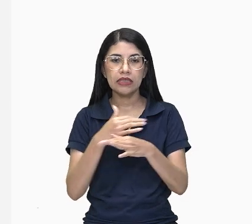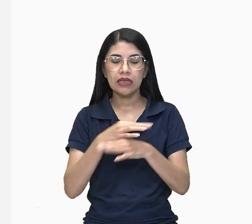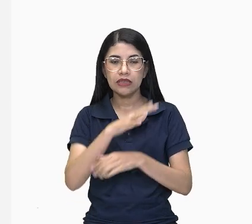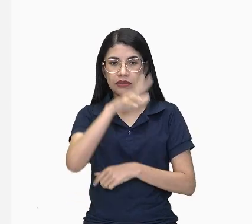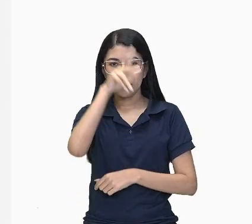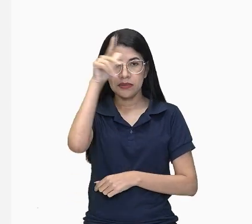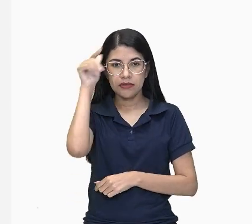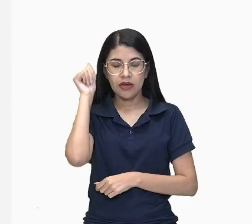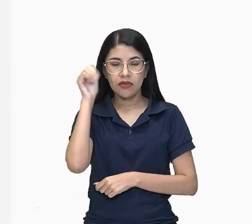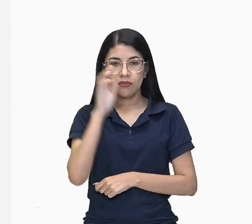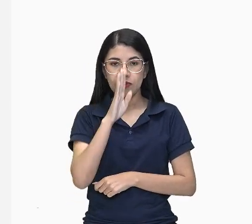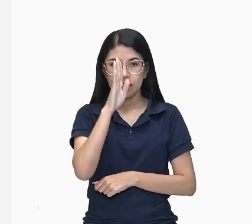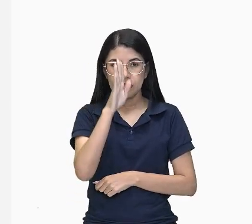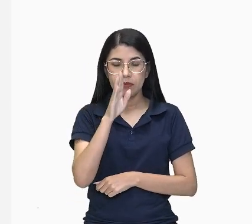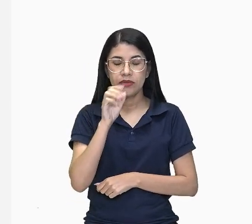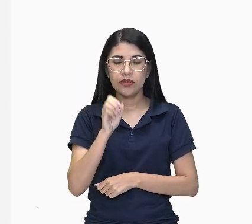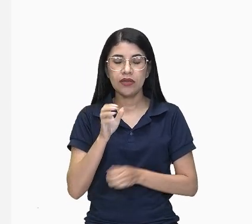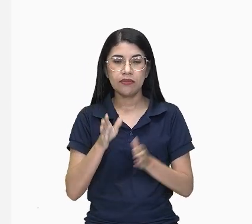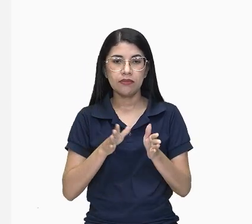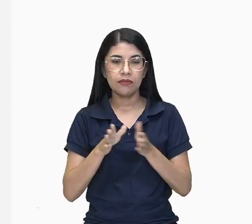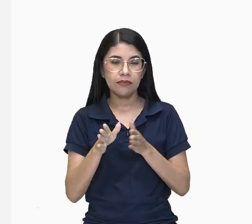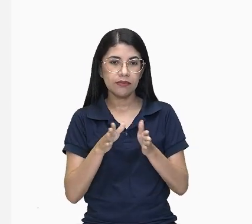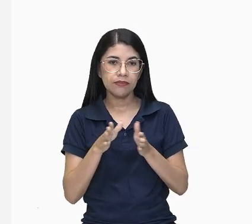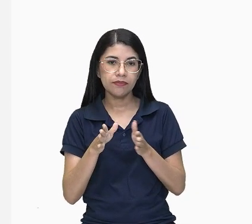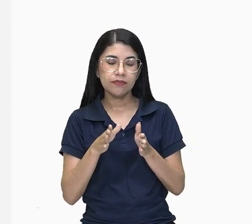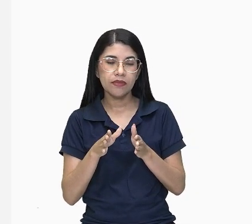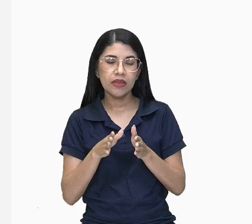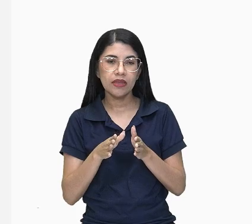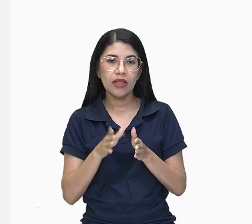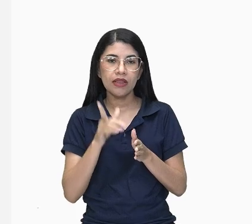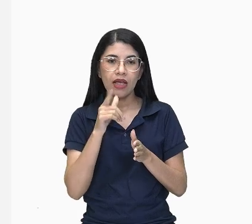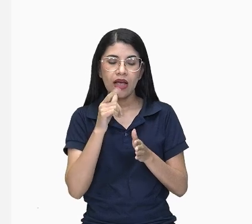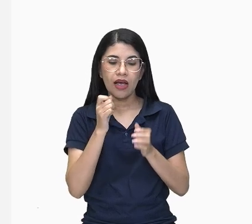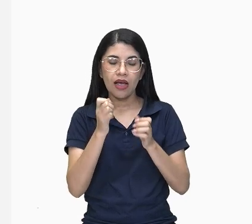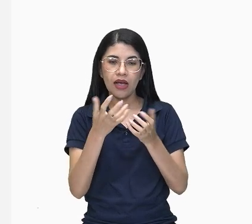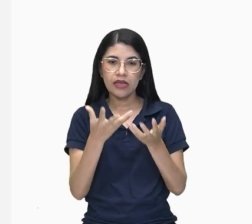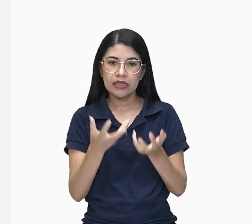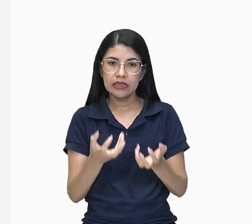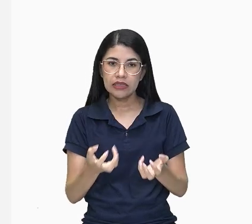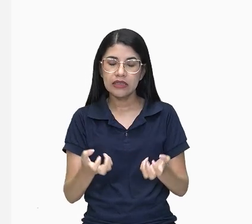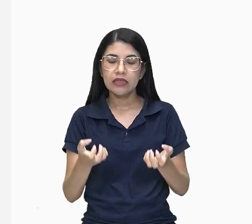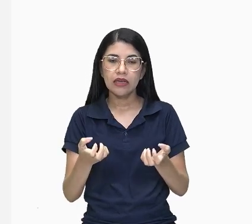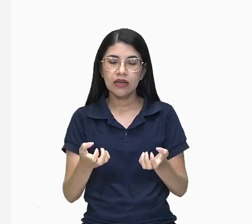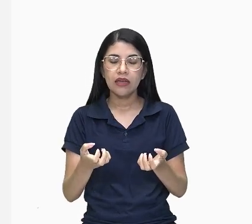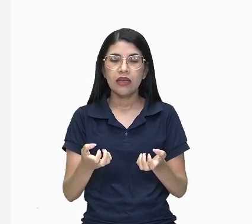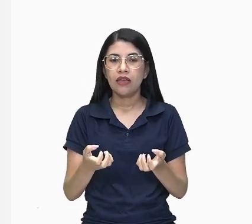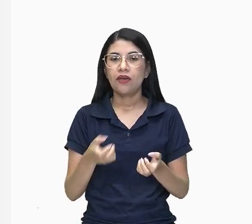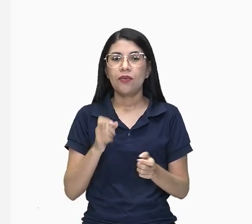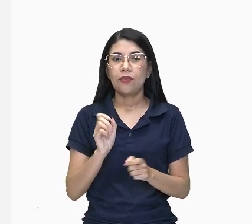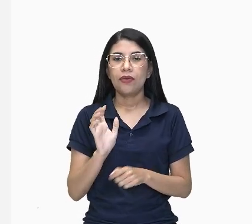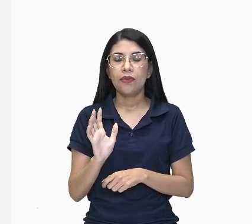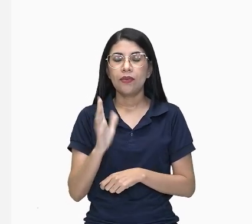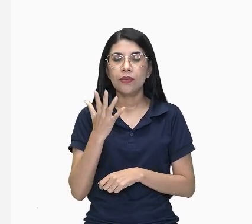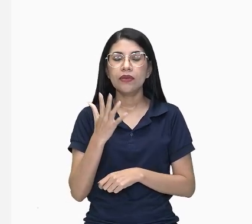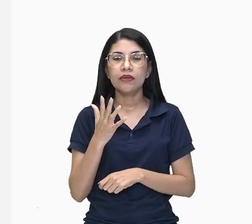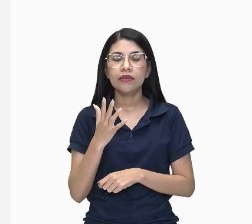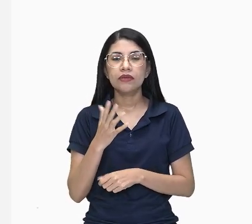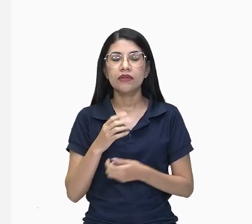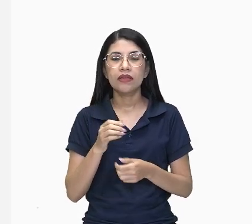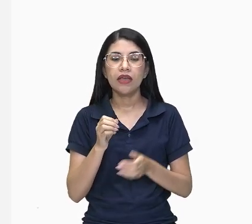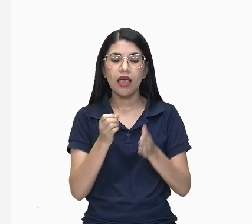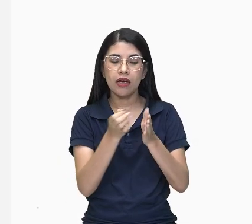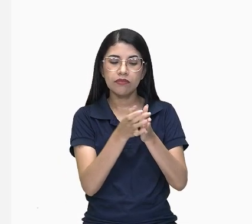temos, principalmente no período da vazante, nós temos aí o fenômeno das